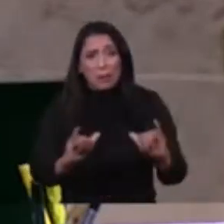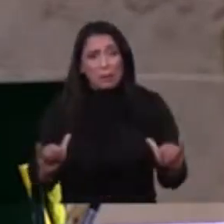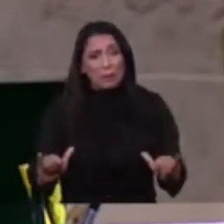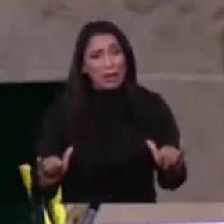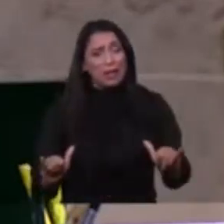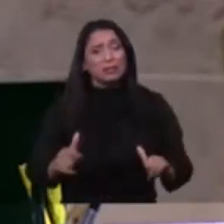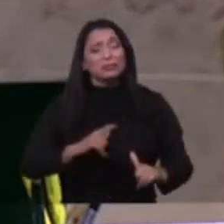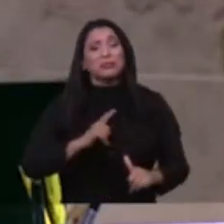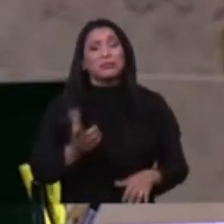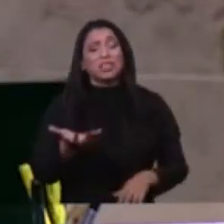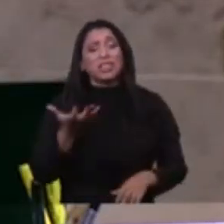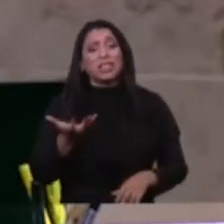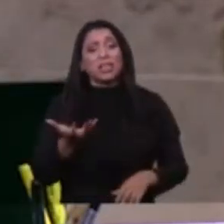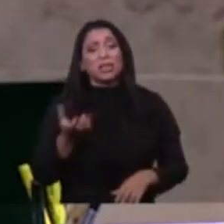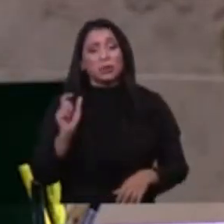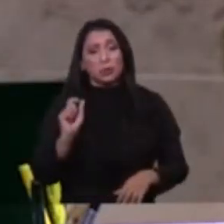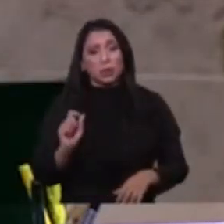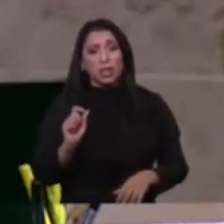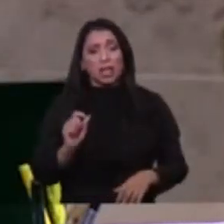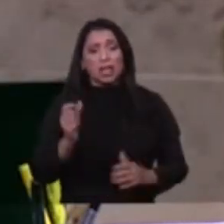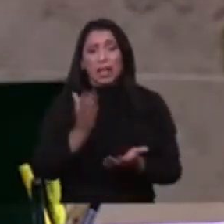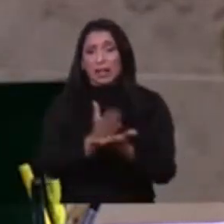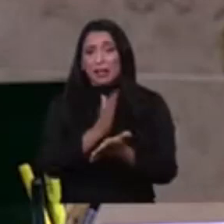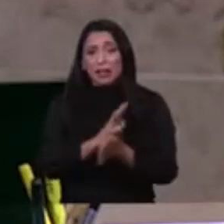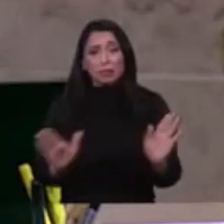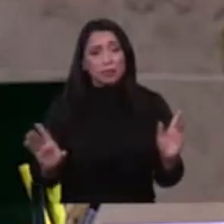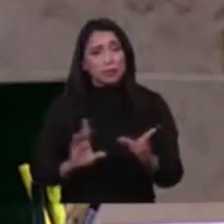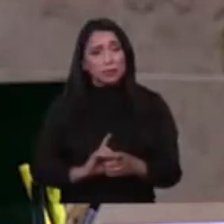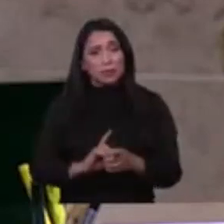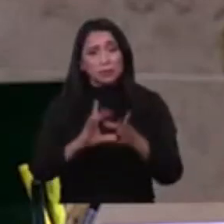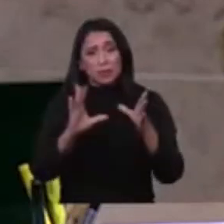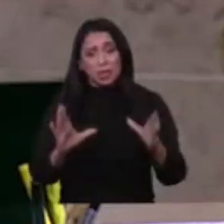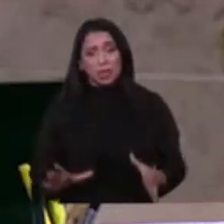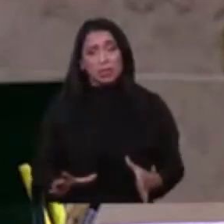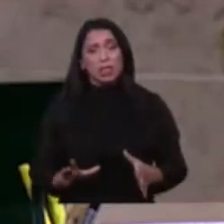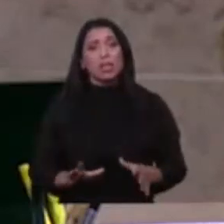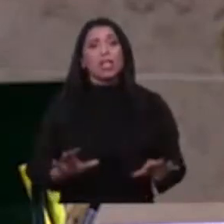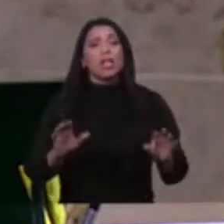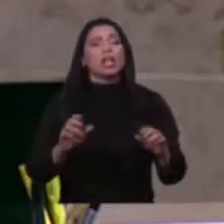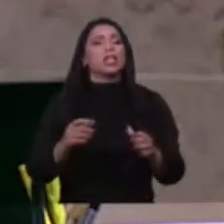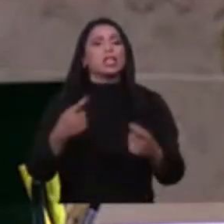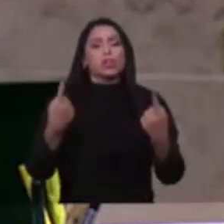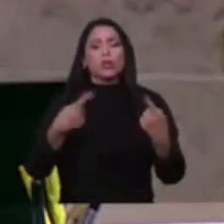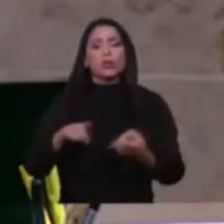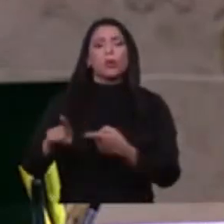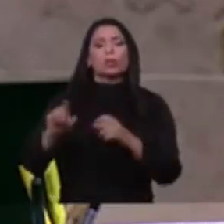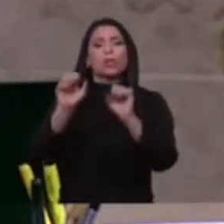pretendiam envilecer o processo democrático e a lisura do sistema eleitoral.